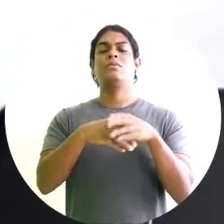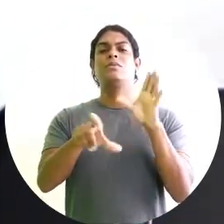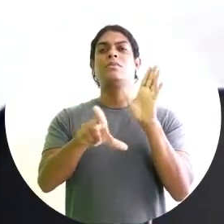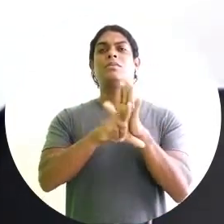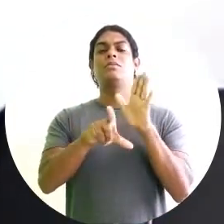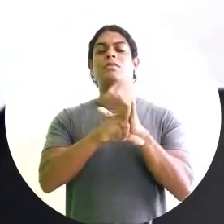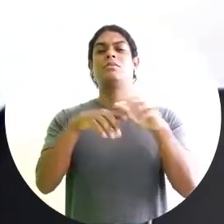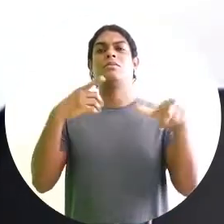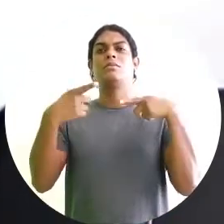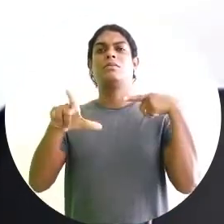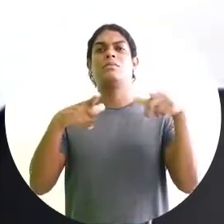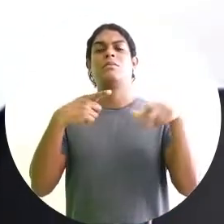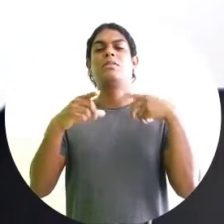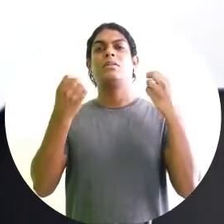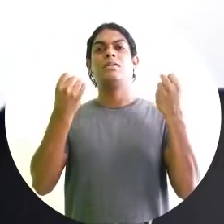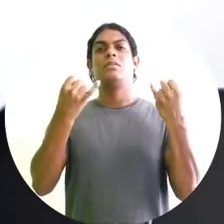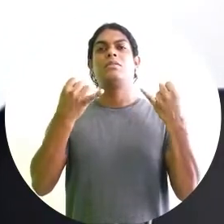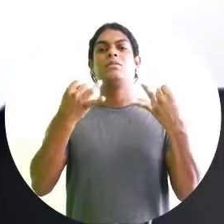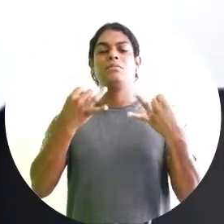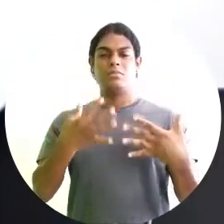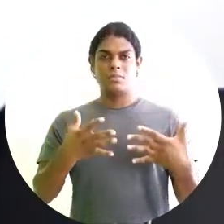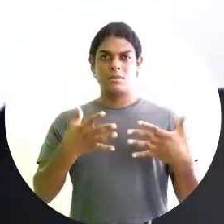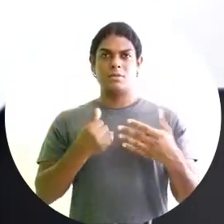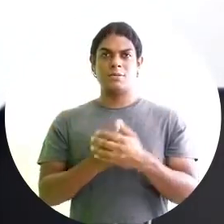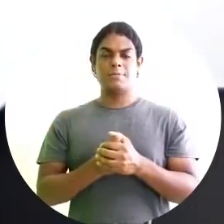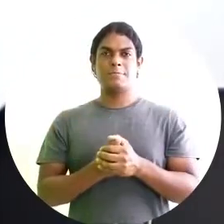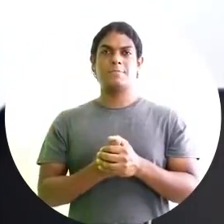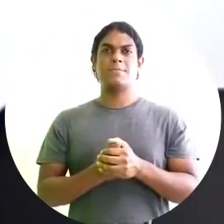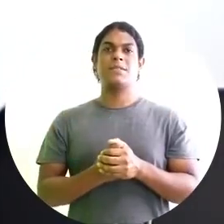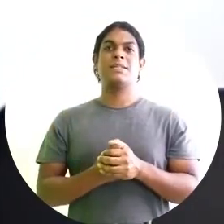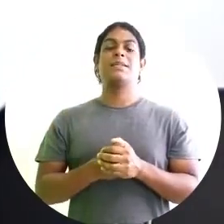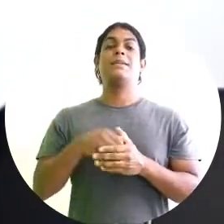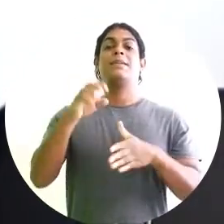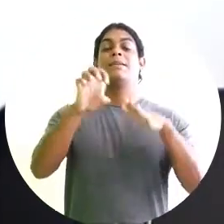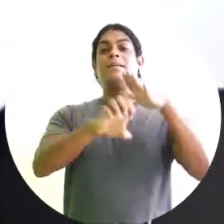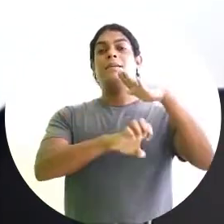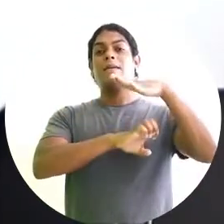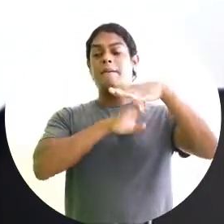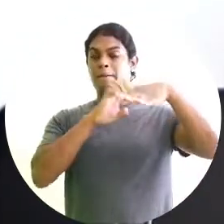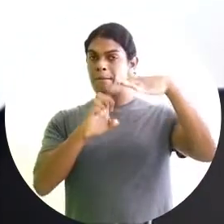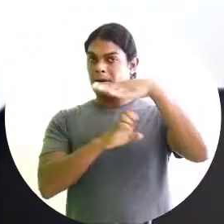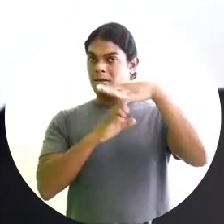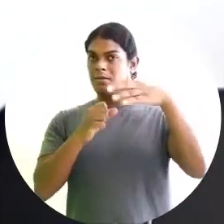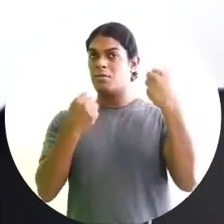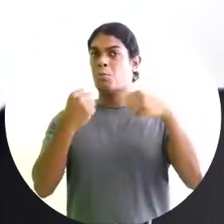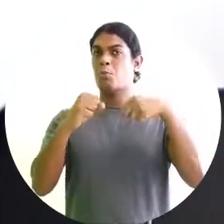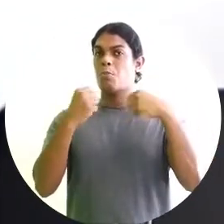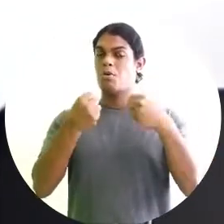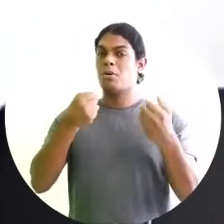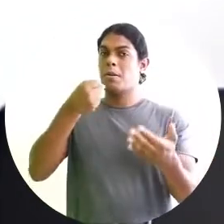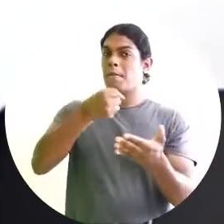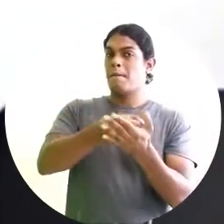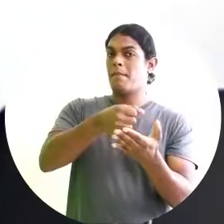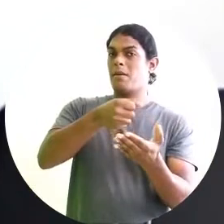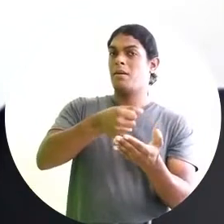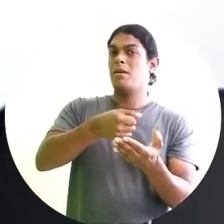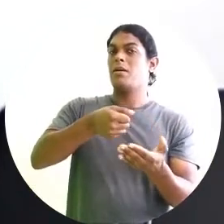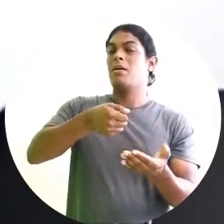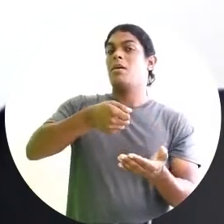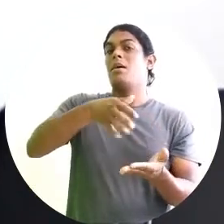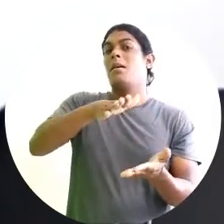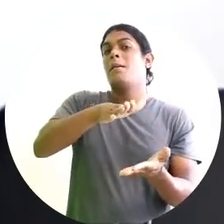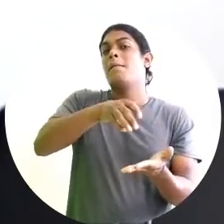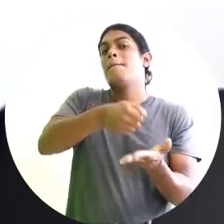que determina que poderá o empregador sofrer, ele fica passível de multa de 1 salário